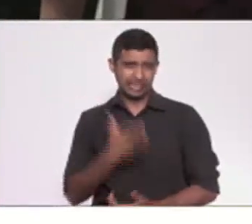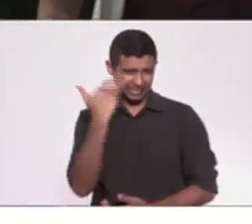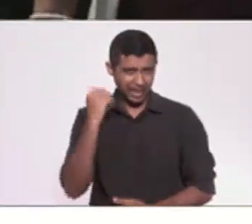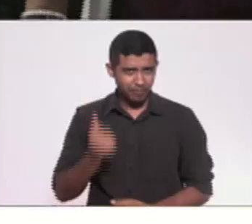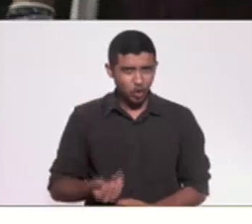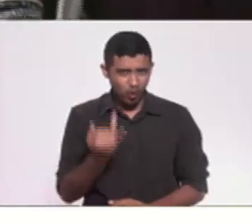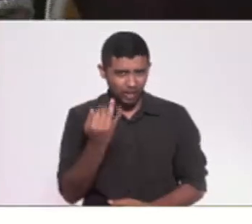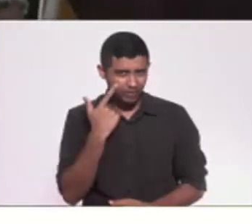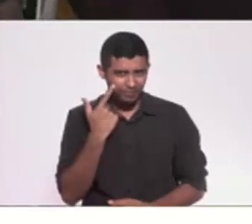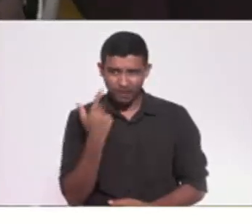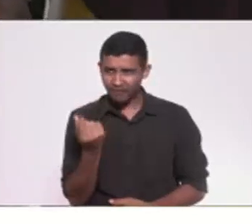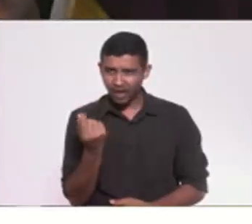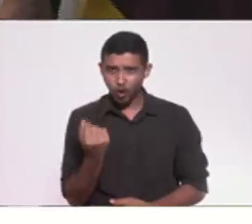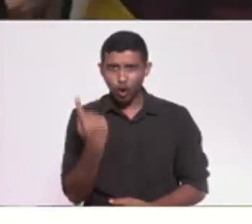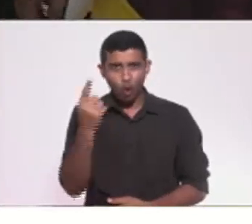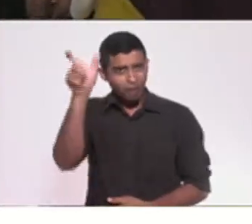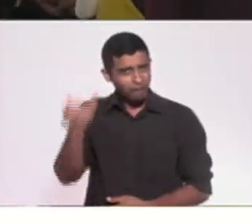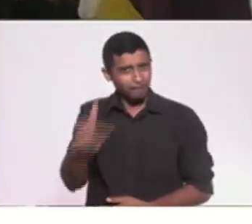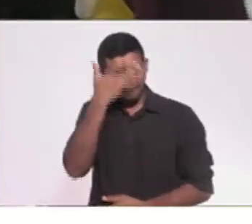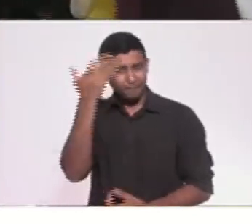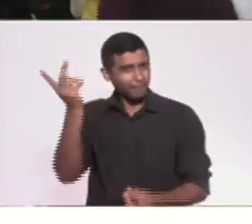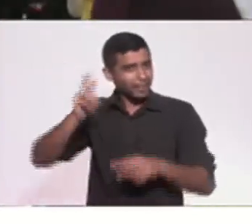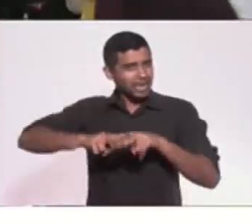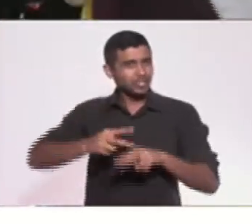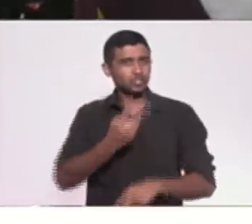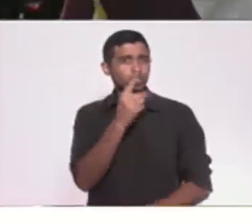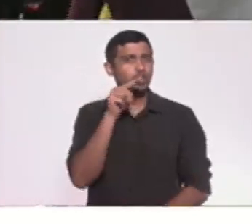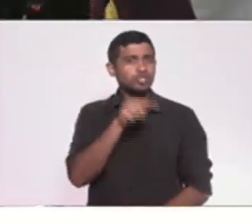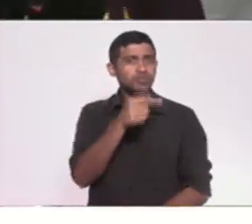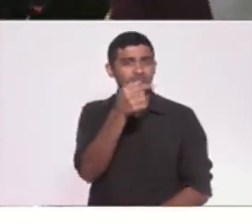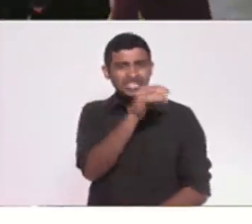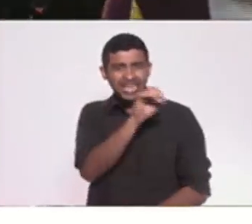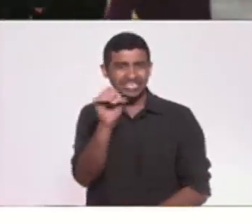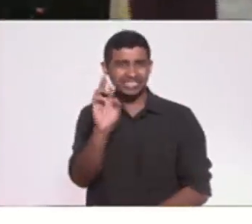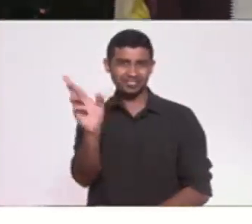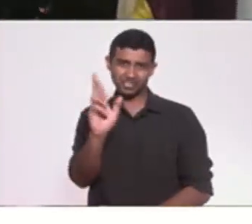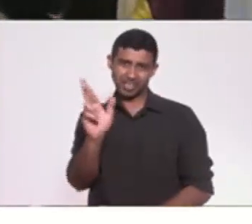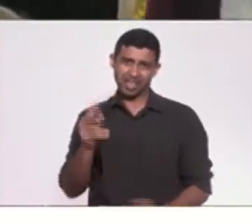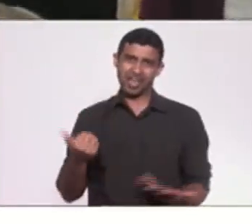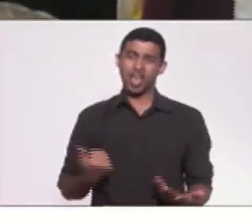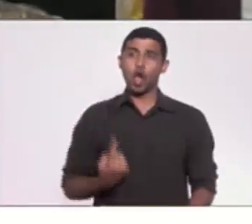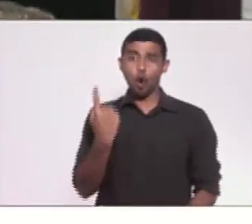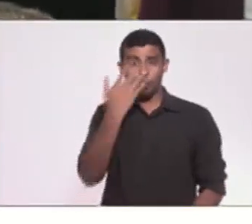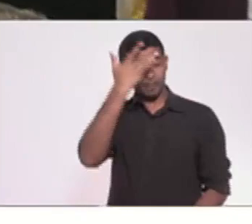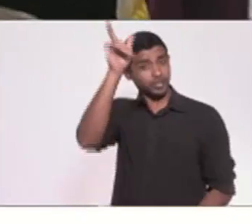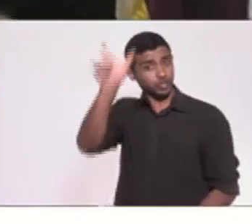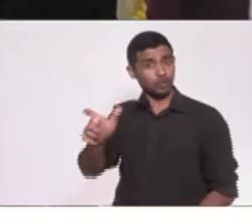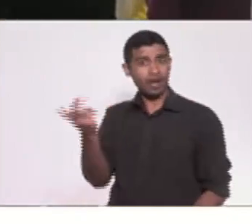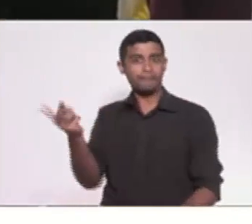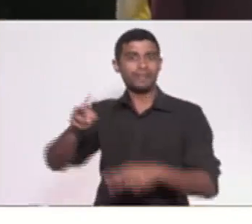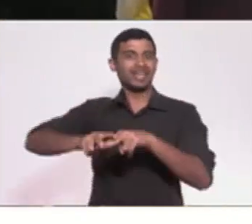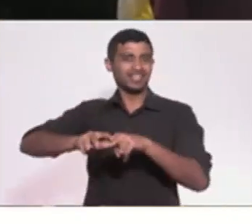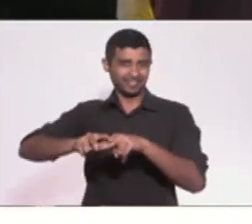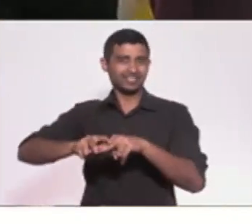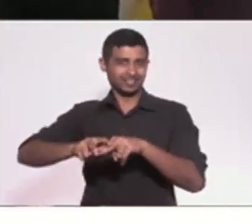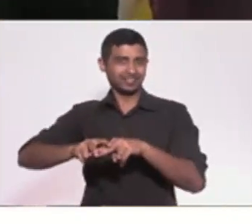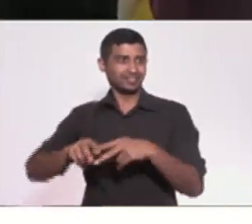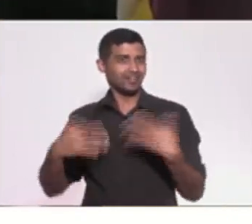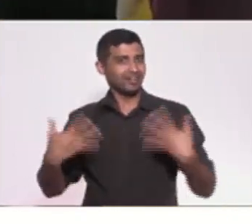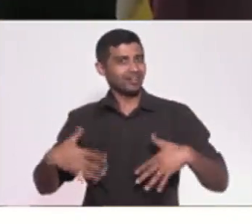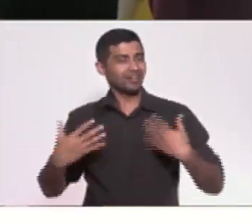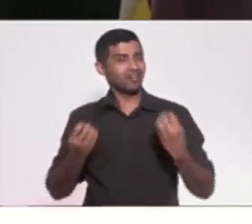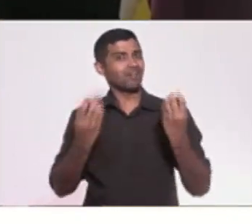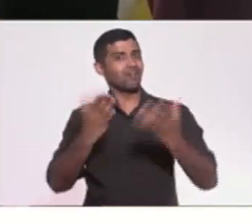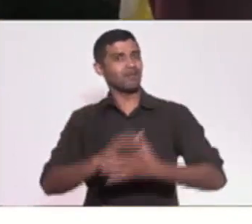senhor presidente? Aqui no Rio de Janeiro, R$ 2.700. O preço de um aluno de ensino